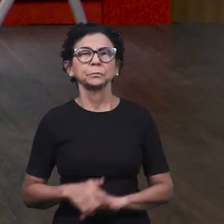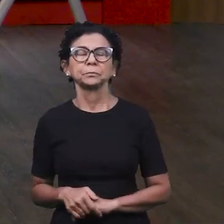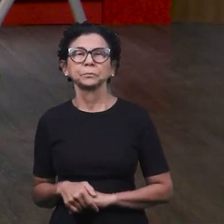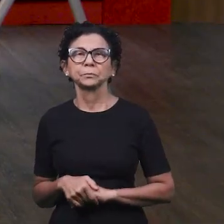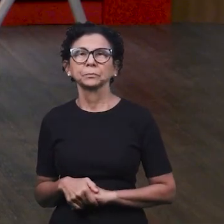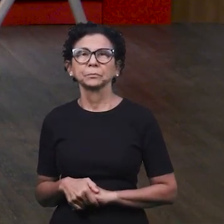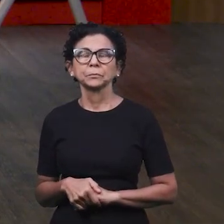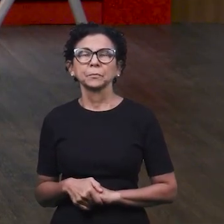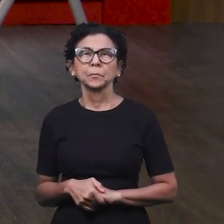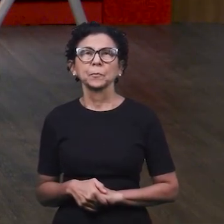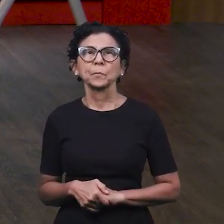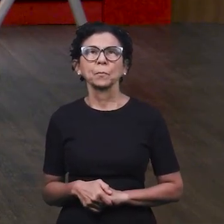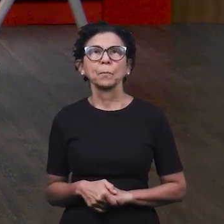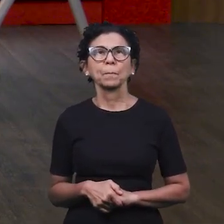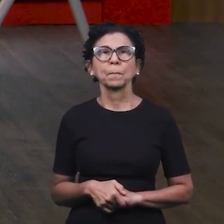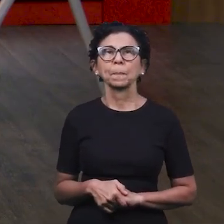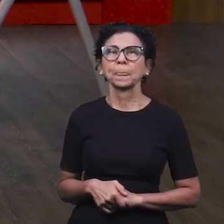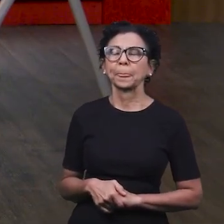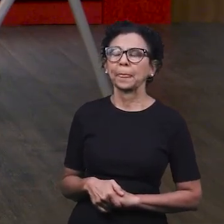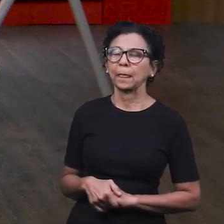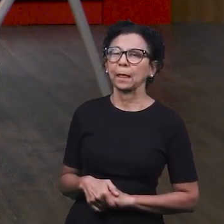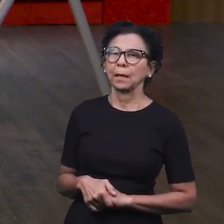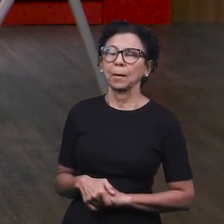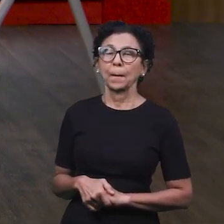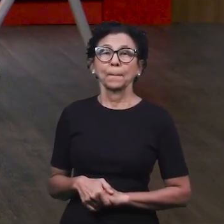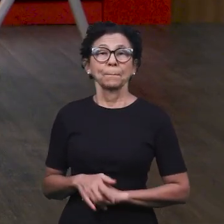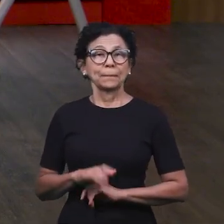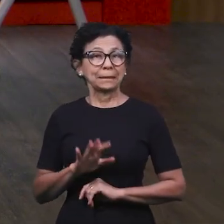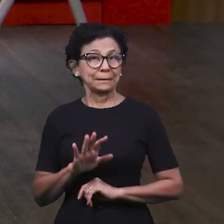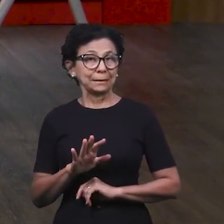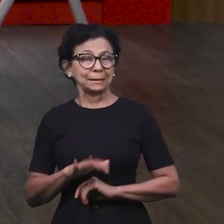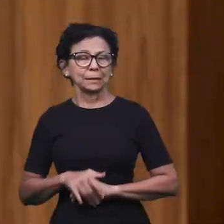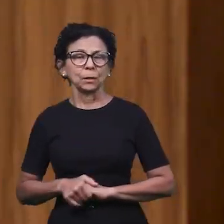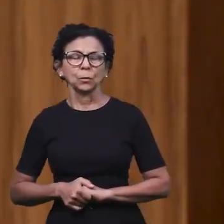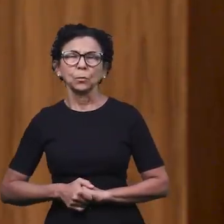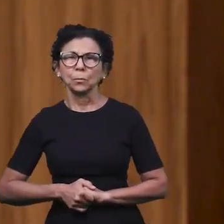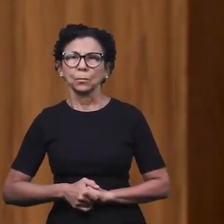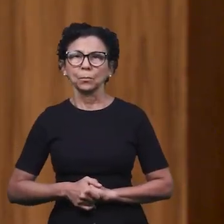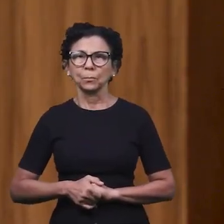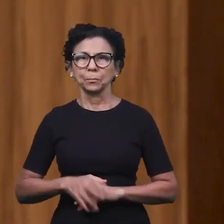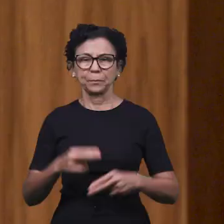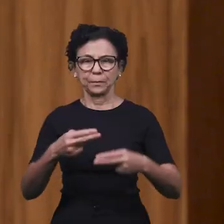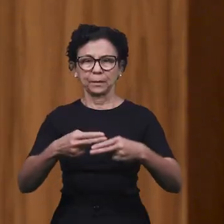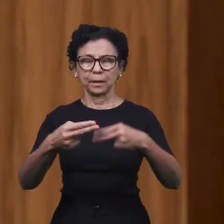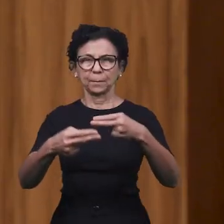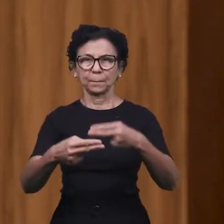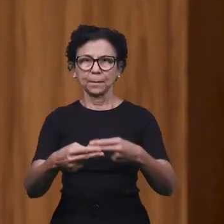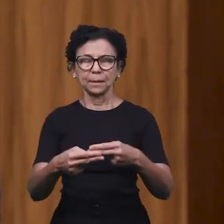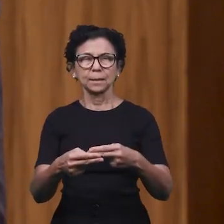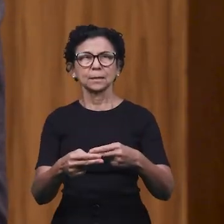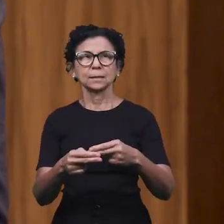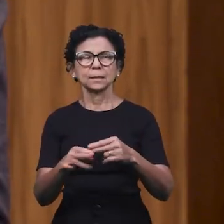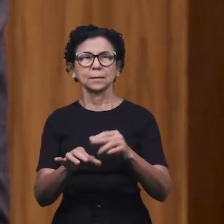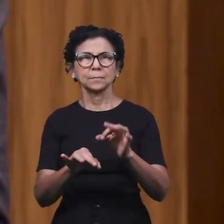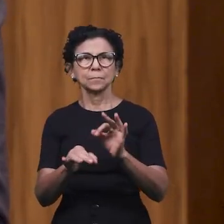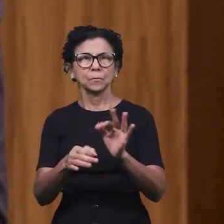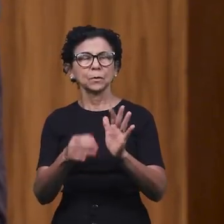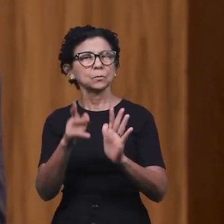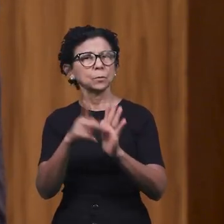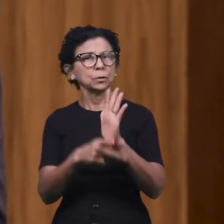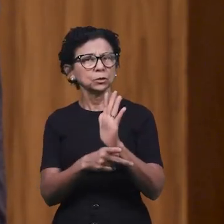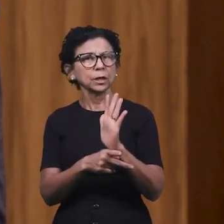muito importante, que é do planejamento. Neemias, ele se planejou para poder fazer essa